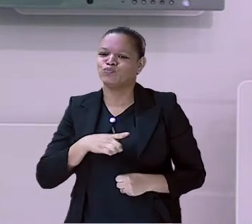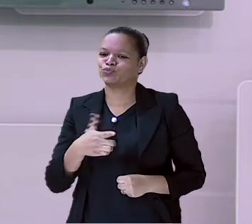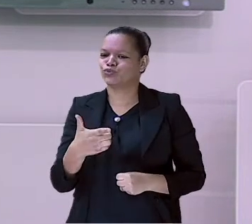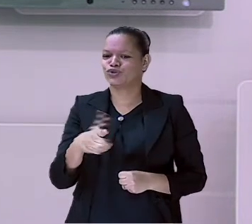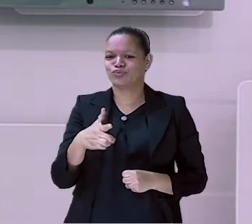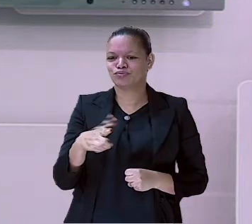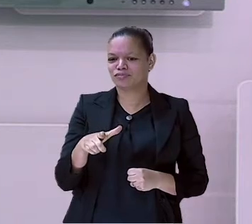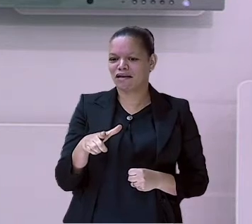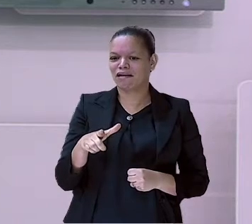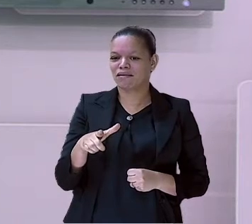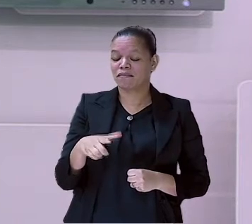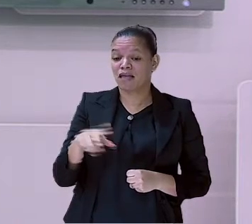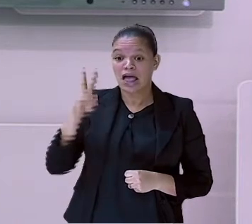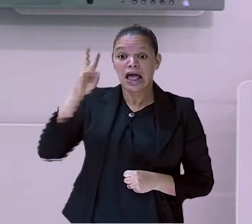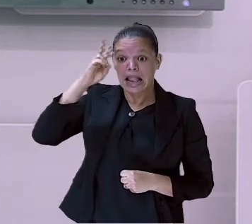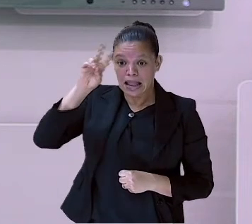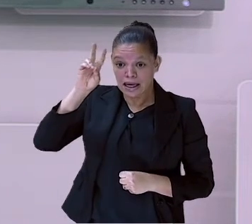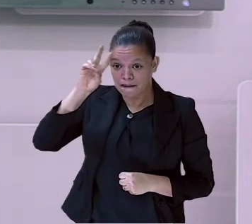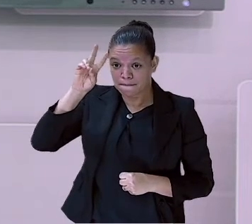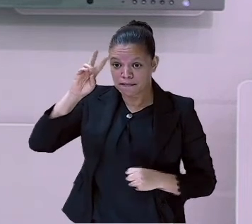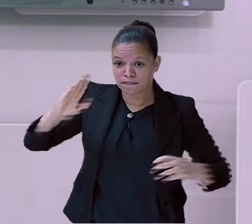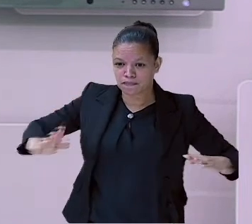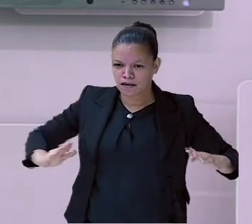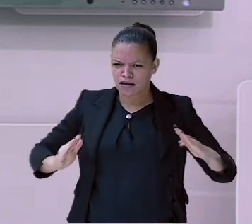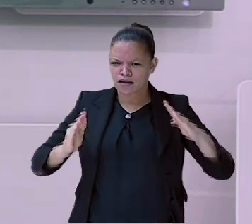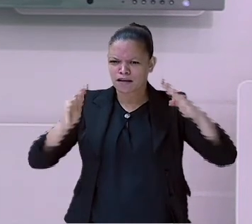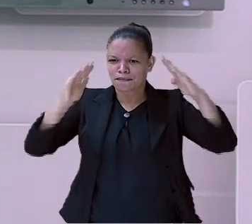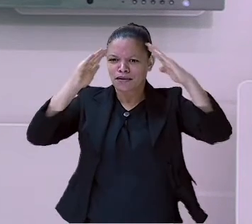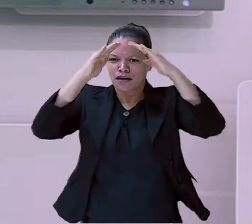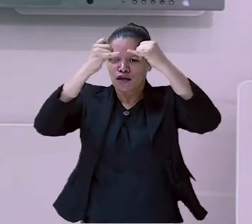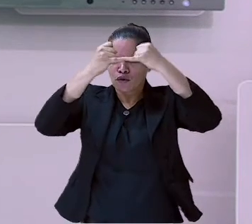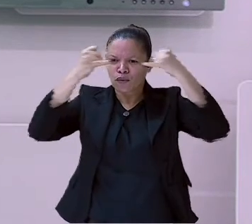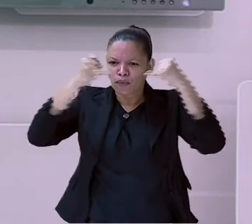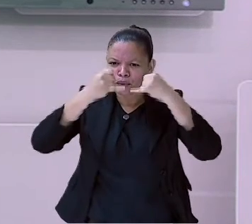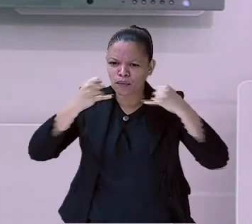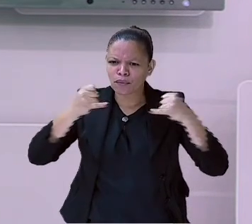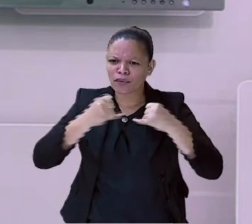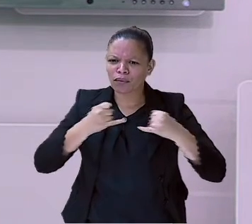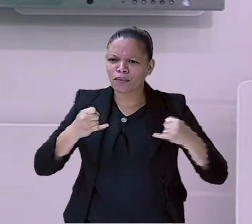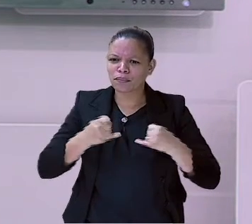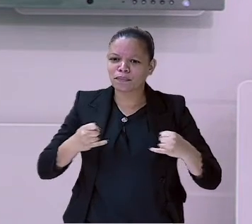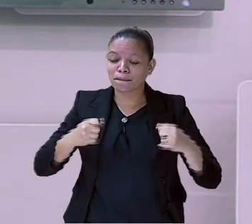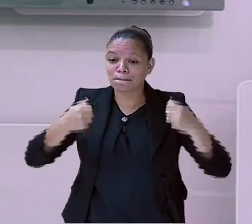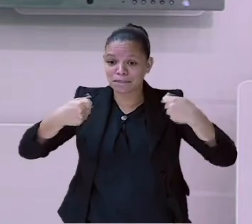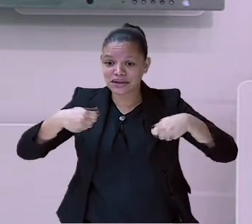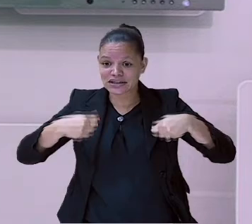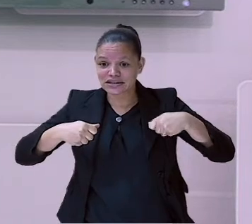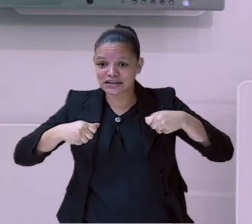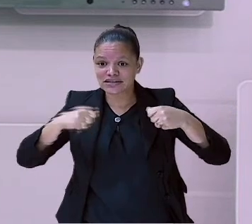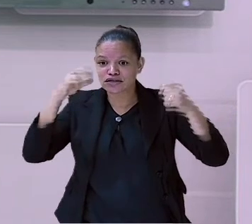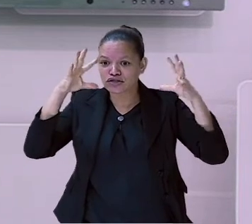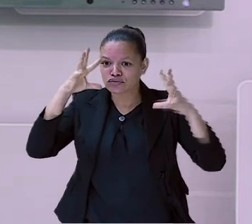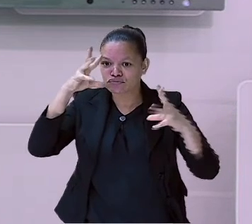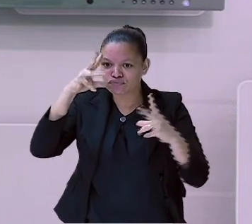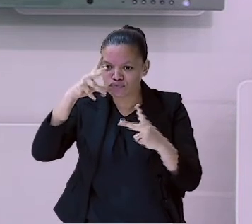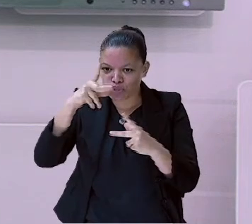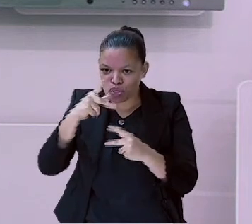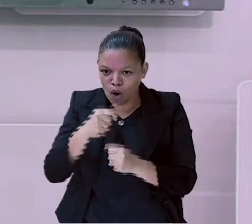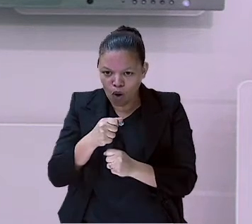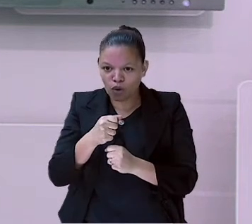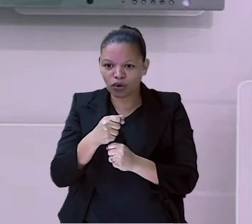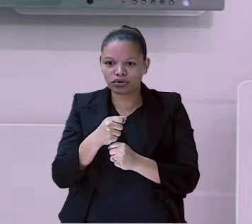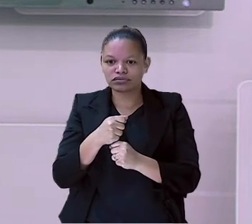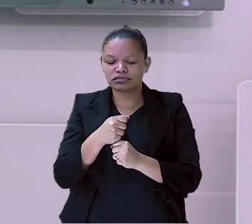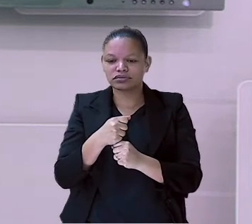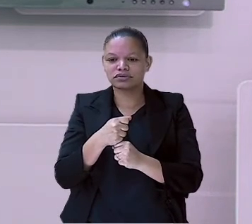pirâmide alimentar, ele precisa de todos aqueles nutrientes? Então, isso acontece quando a pessoa passa a escolher o